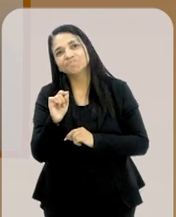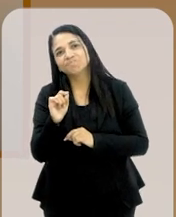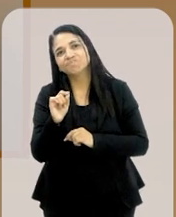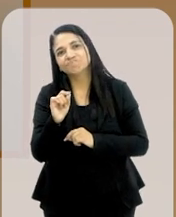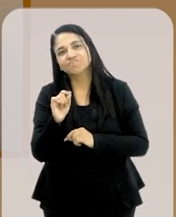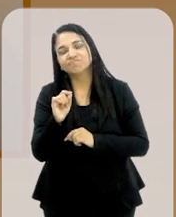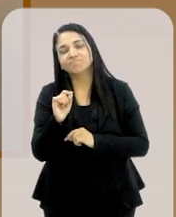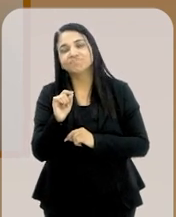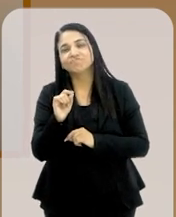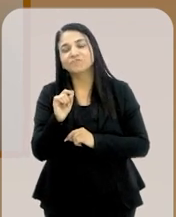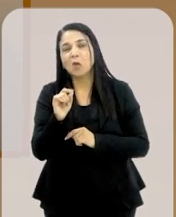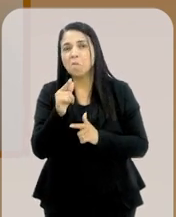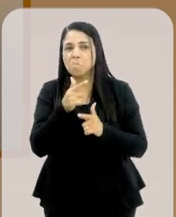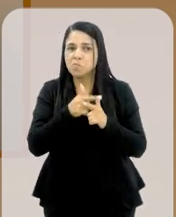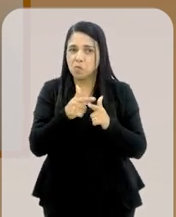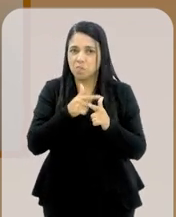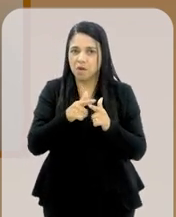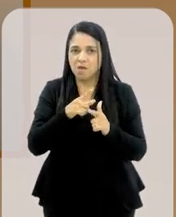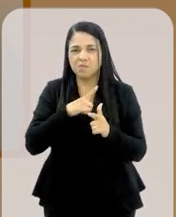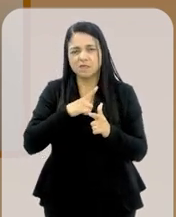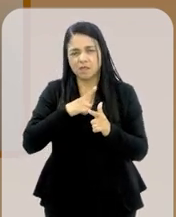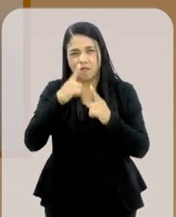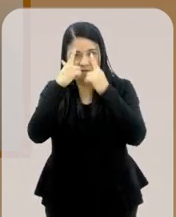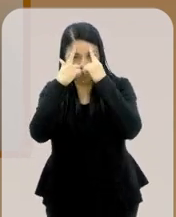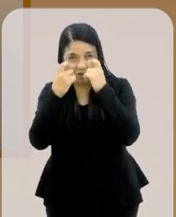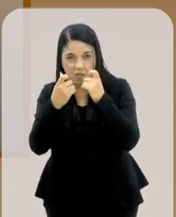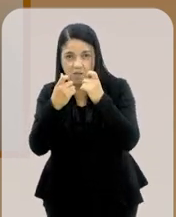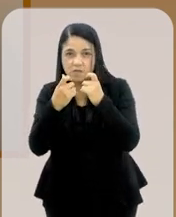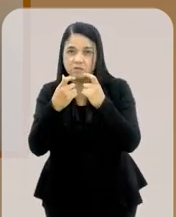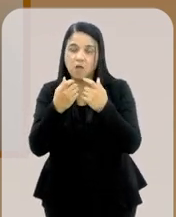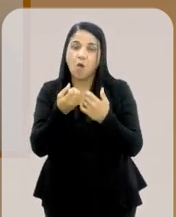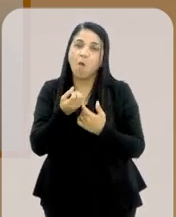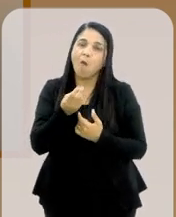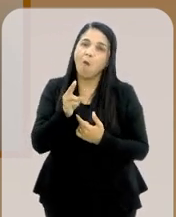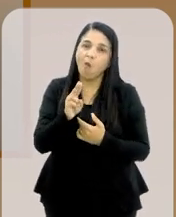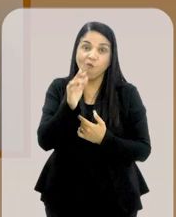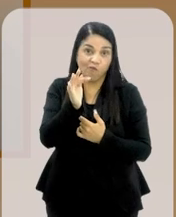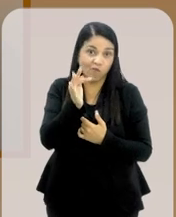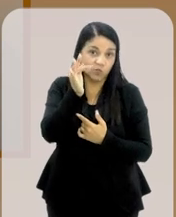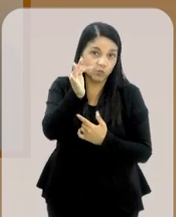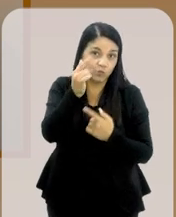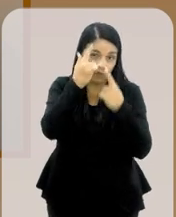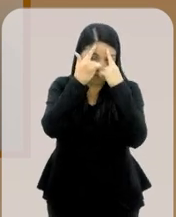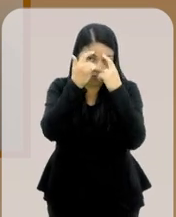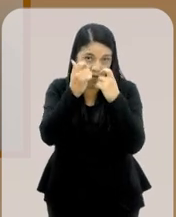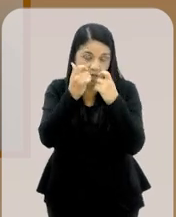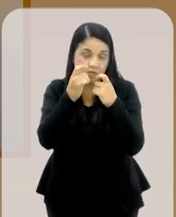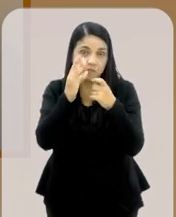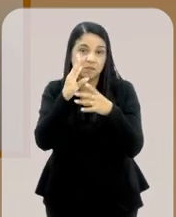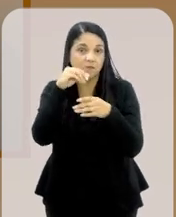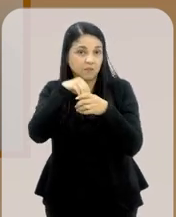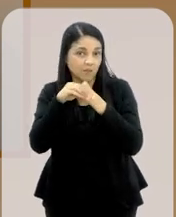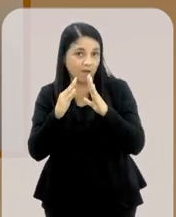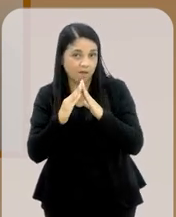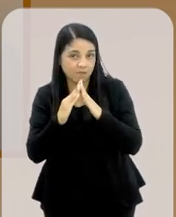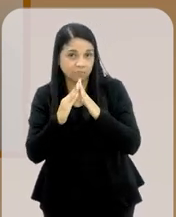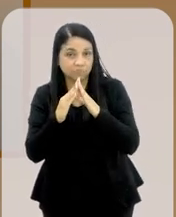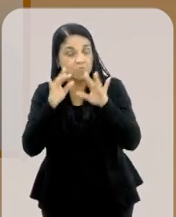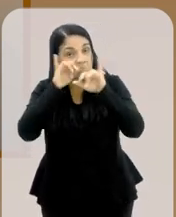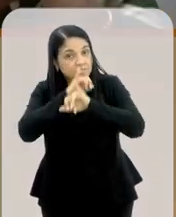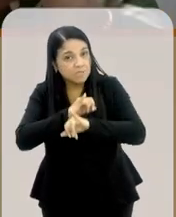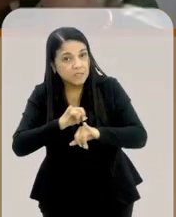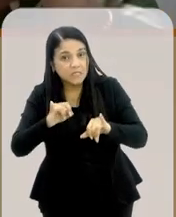que estejam passando por alguma situação de violência, ou que possam vir a passar,